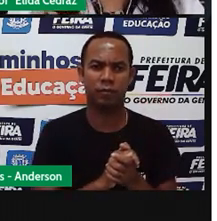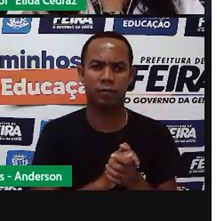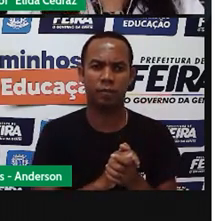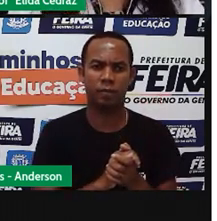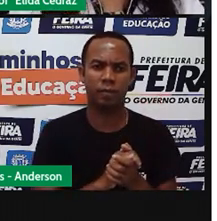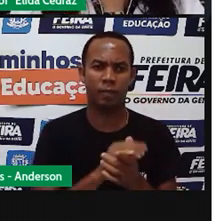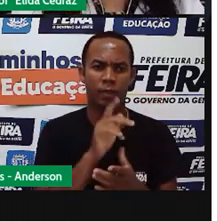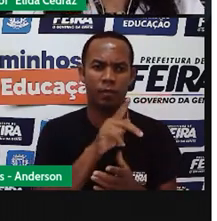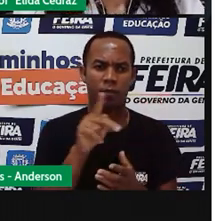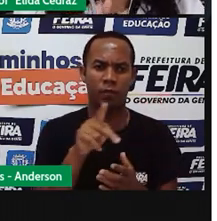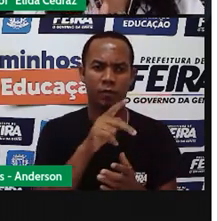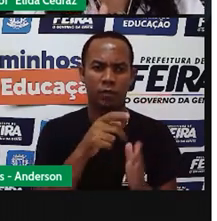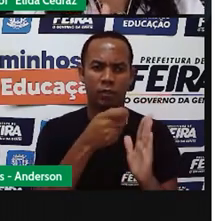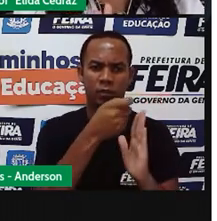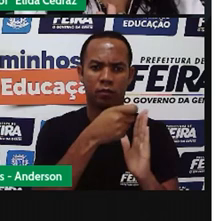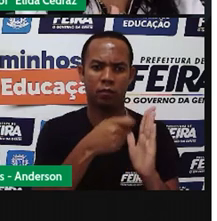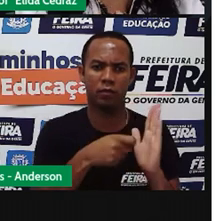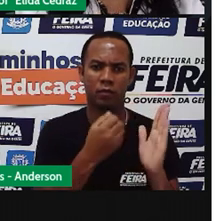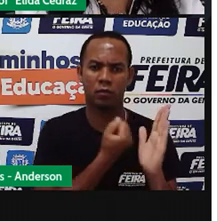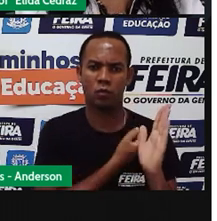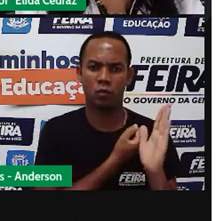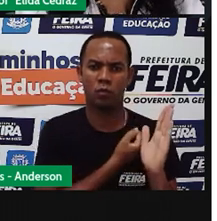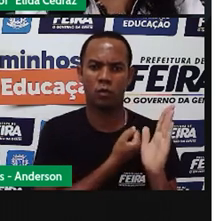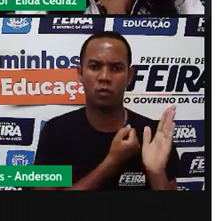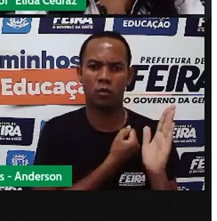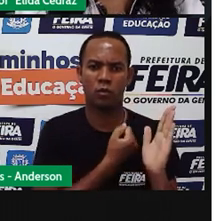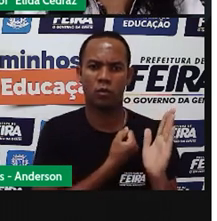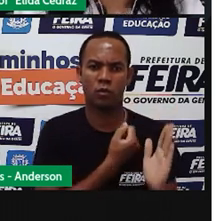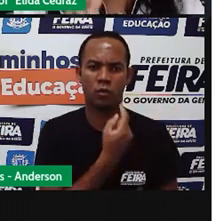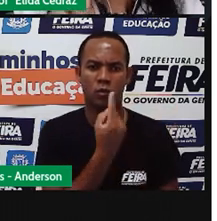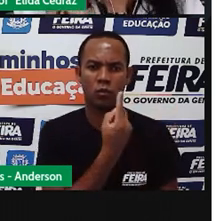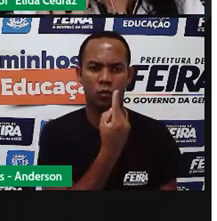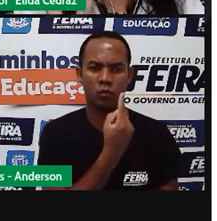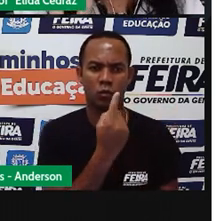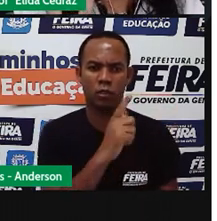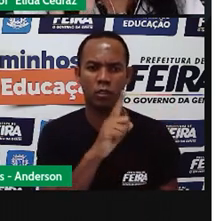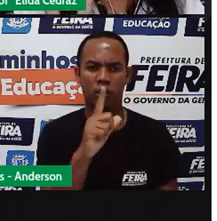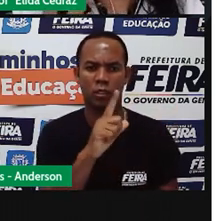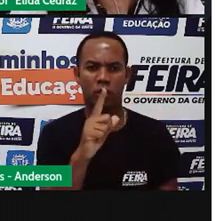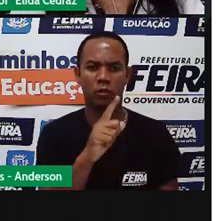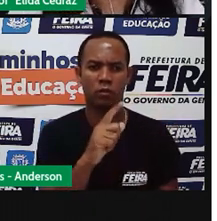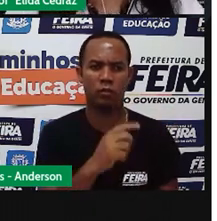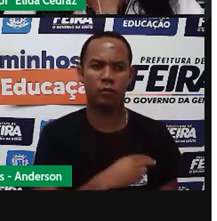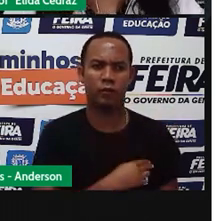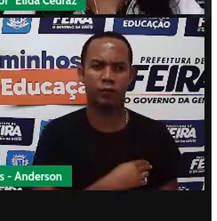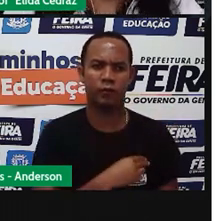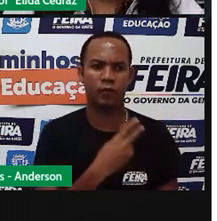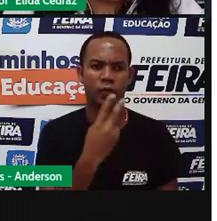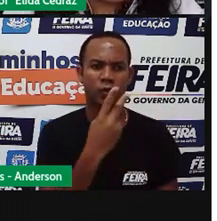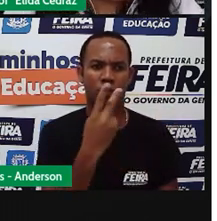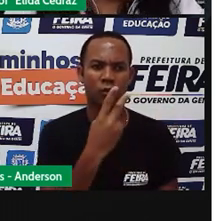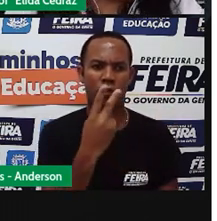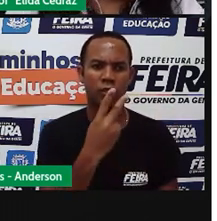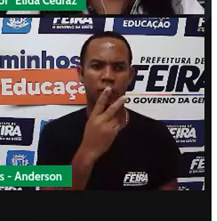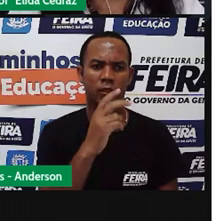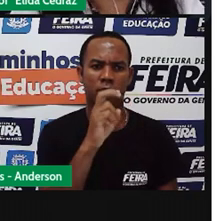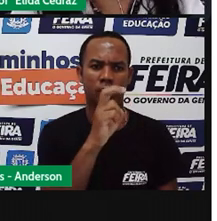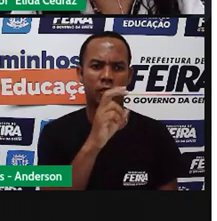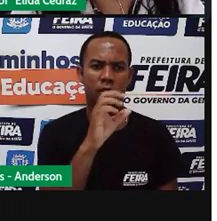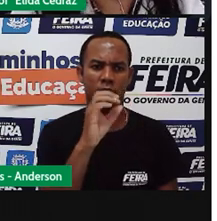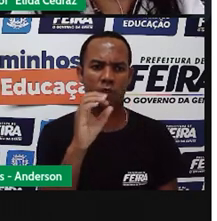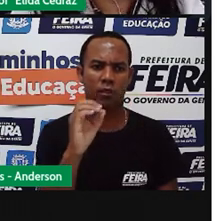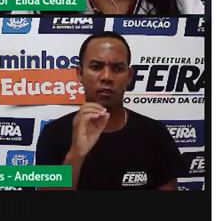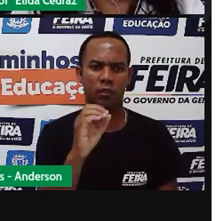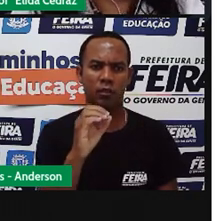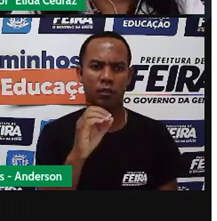Pro escreveu os números. Nós temos uma jarra de 1 litro. 2 jarras de 500 ml,